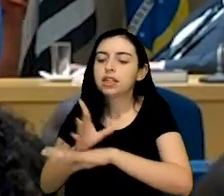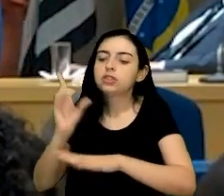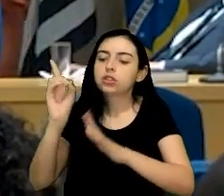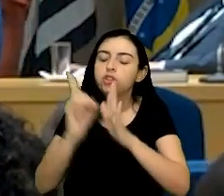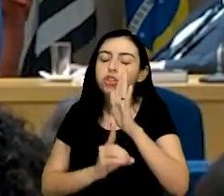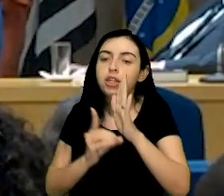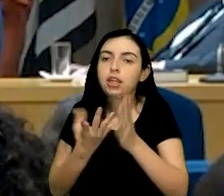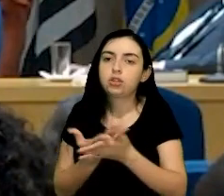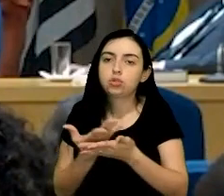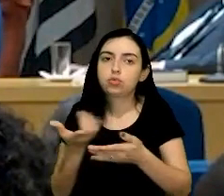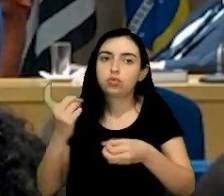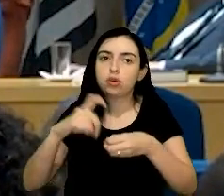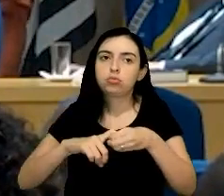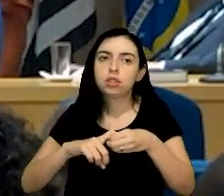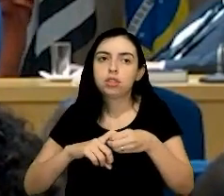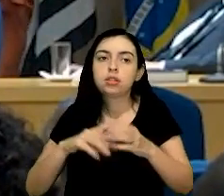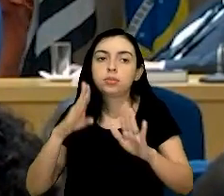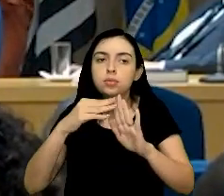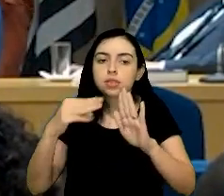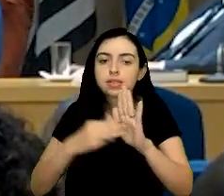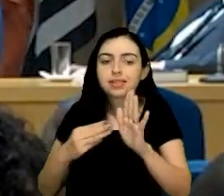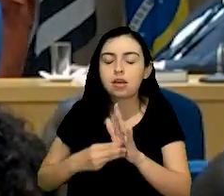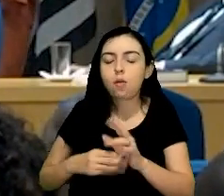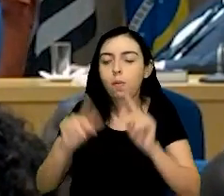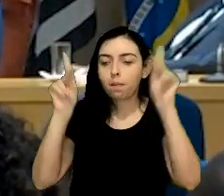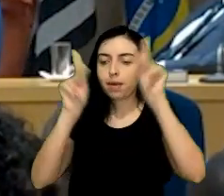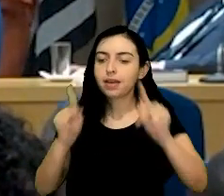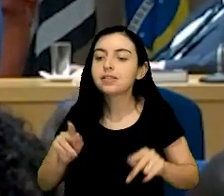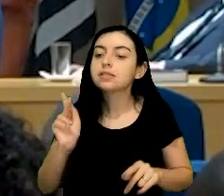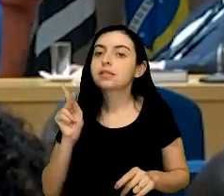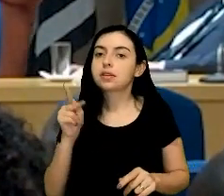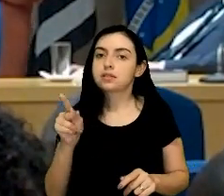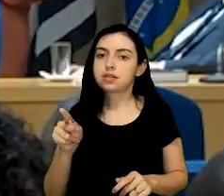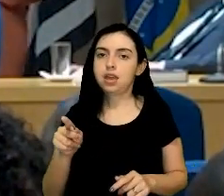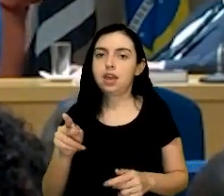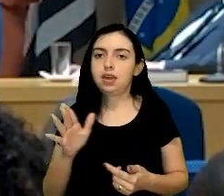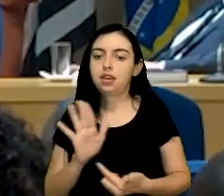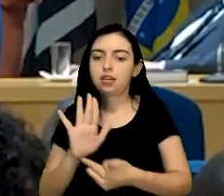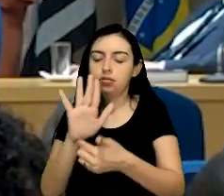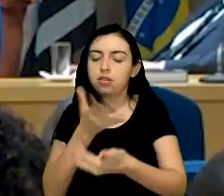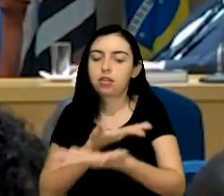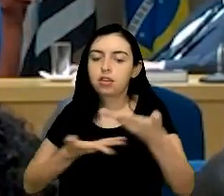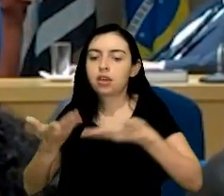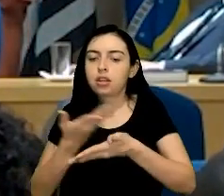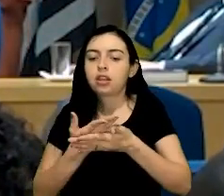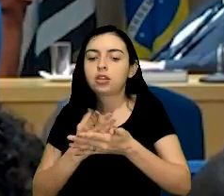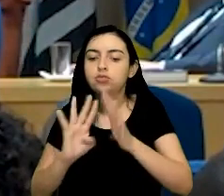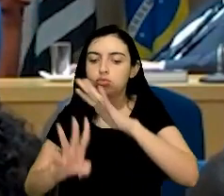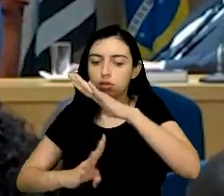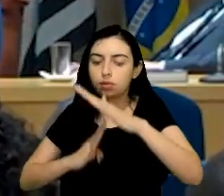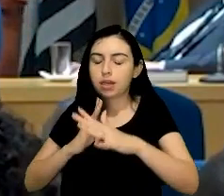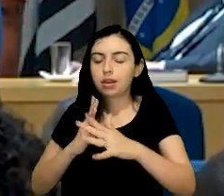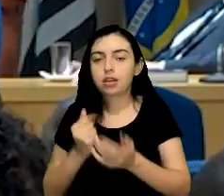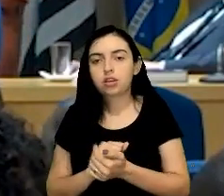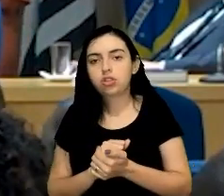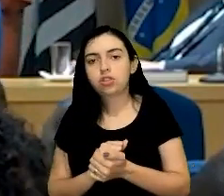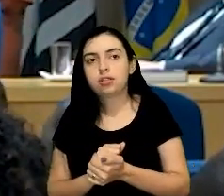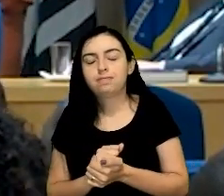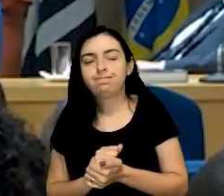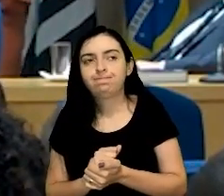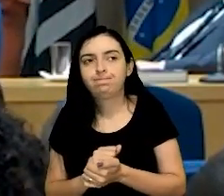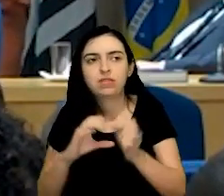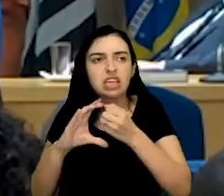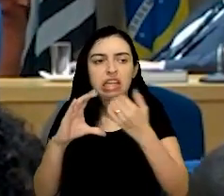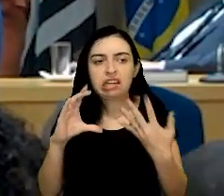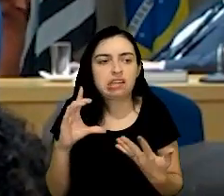na Missão Paz, onde ela continua atendendo os refugiados, que também não é a Caritas que teria mais esse papel em